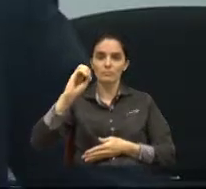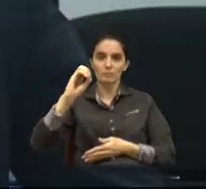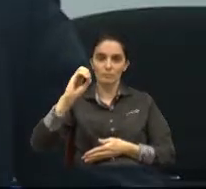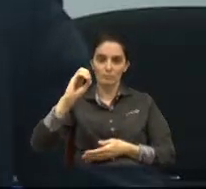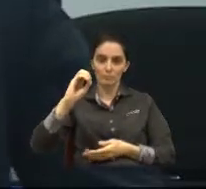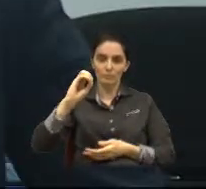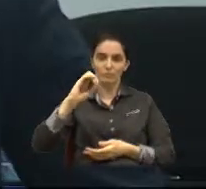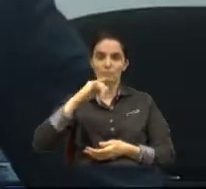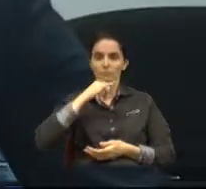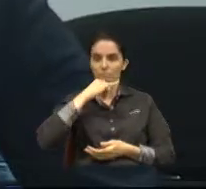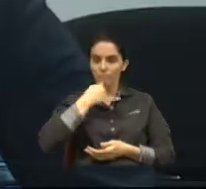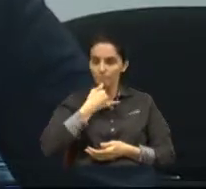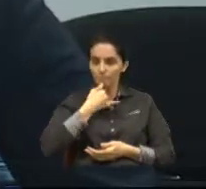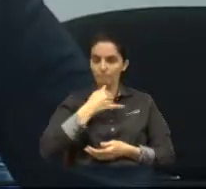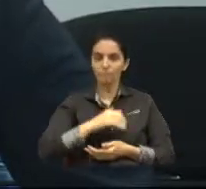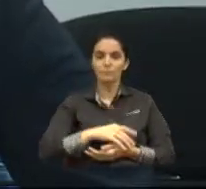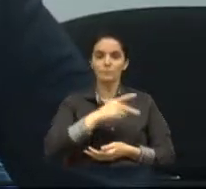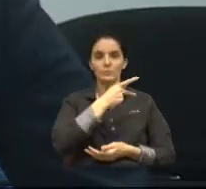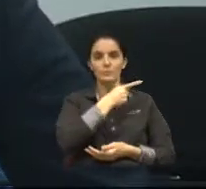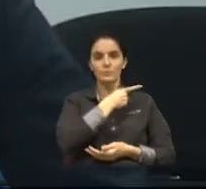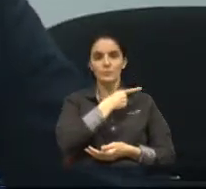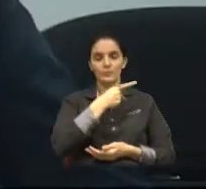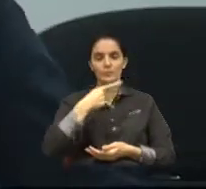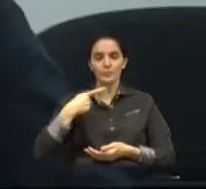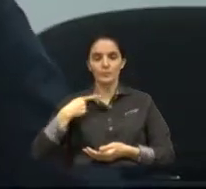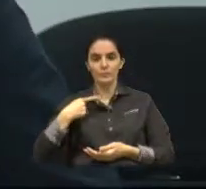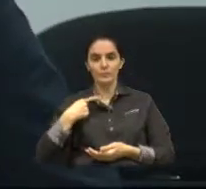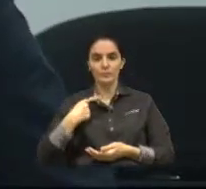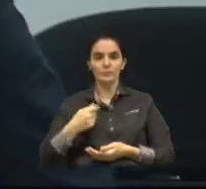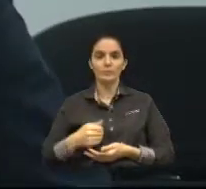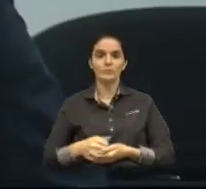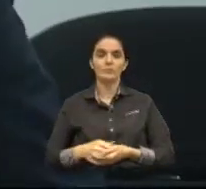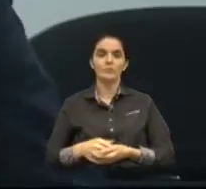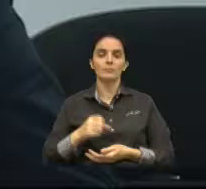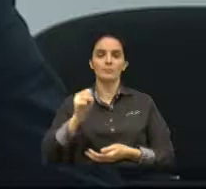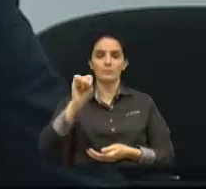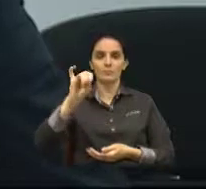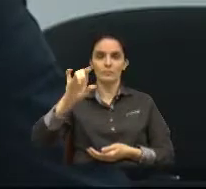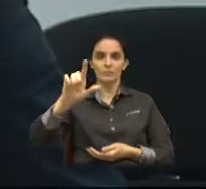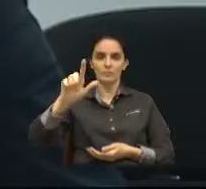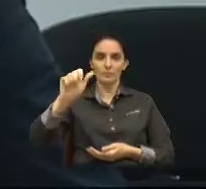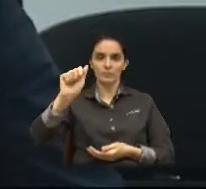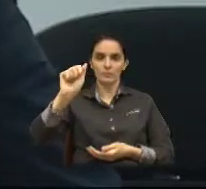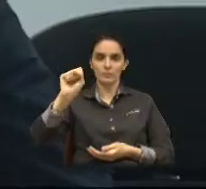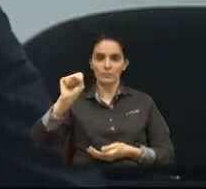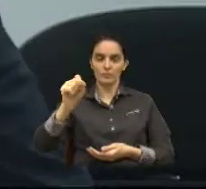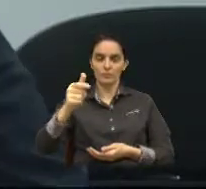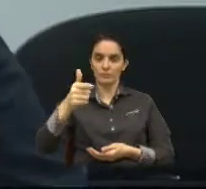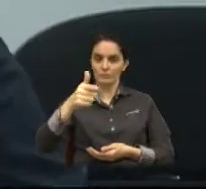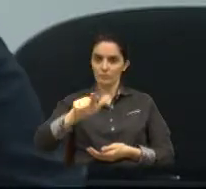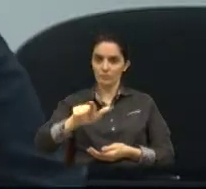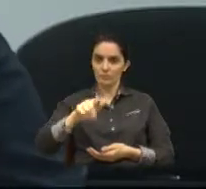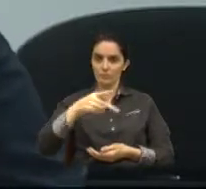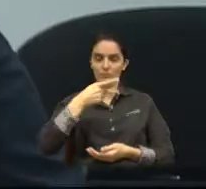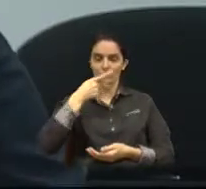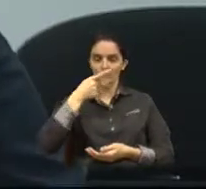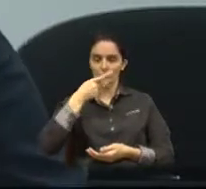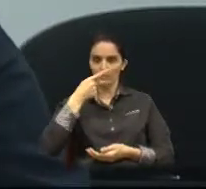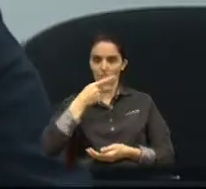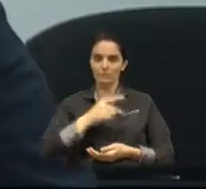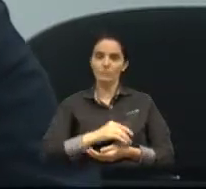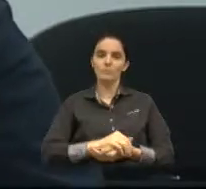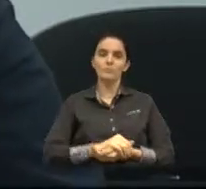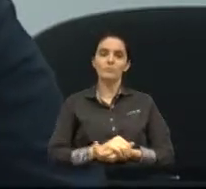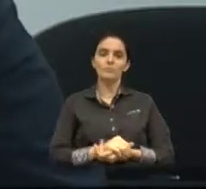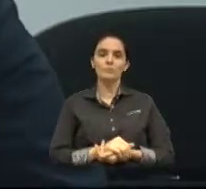Silas Valdivino. Mas eu quero voltar a mencionar e ratificar